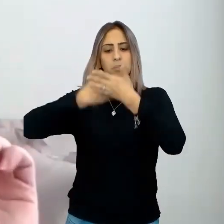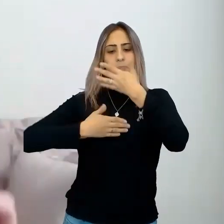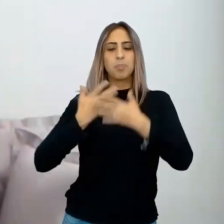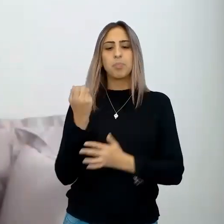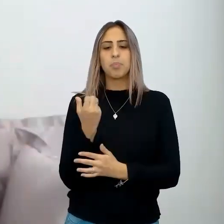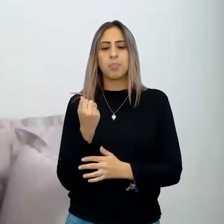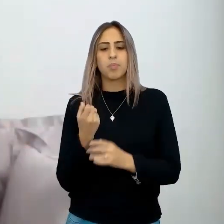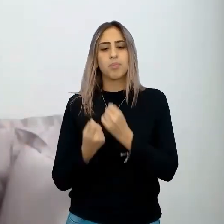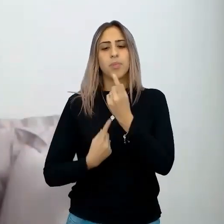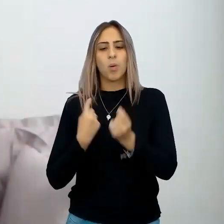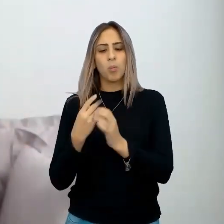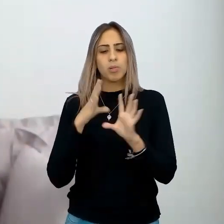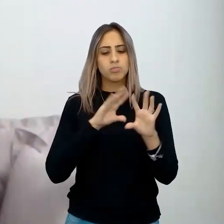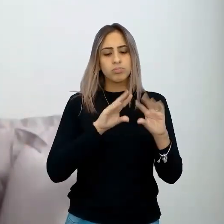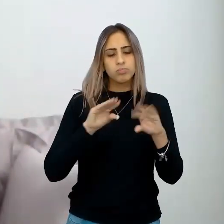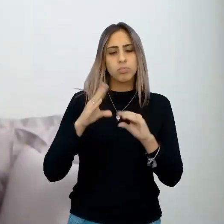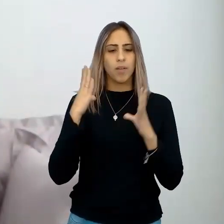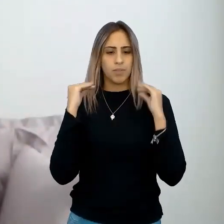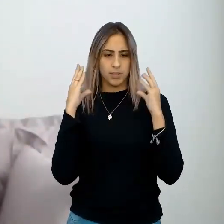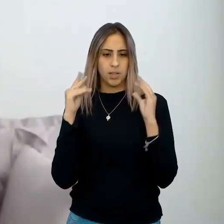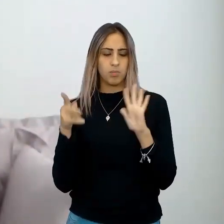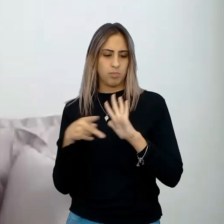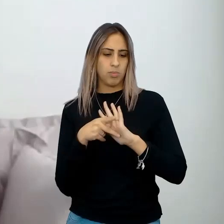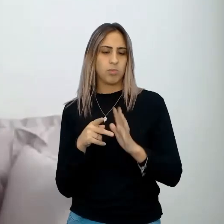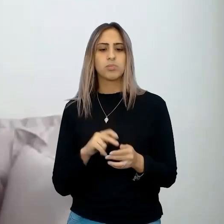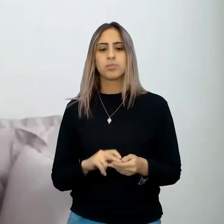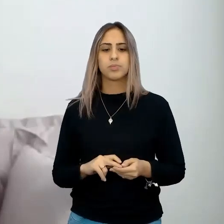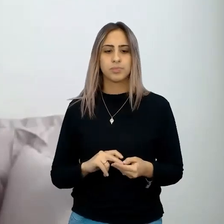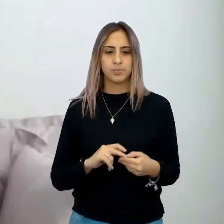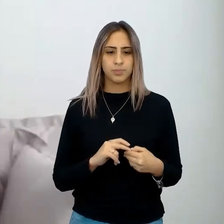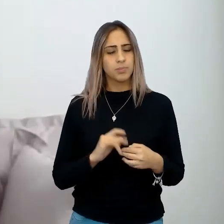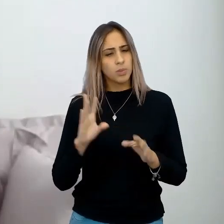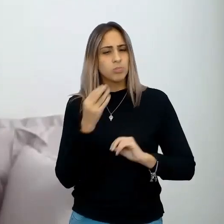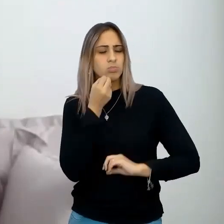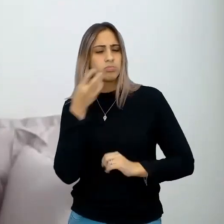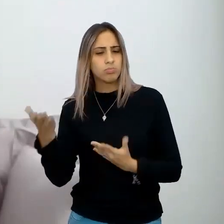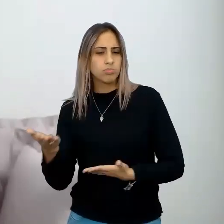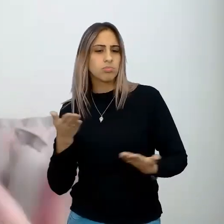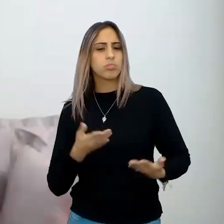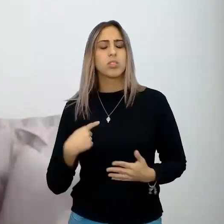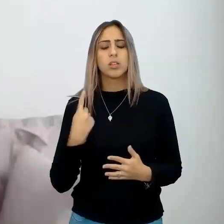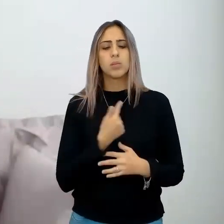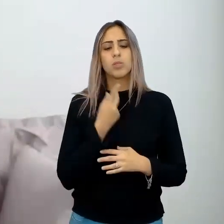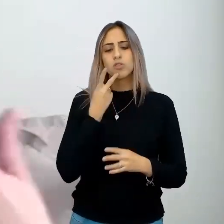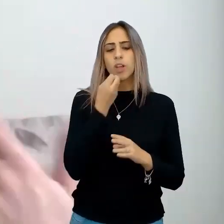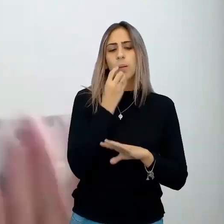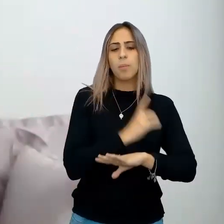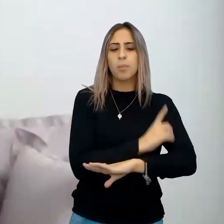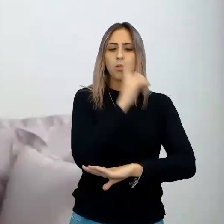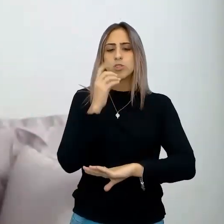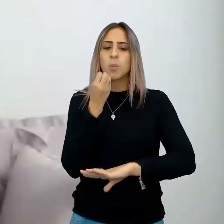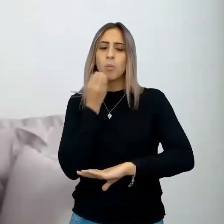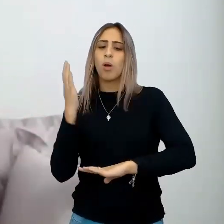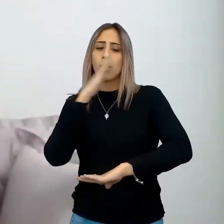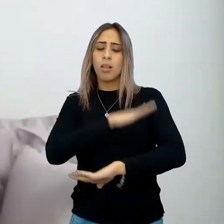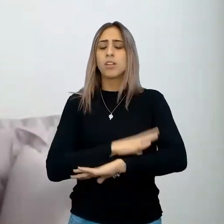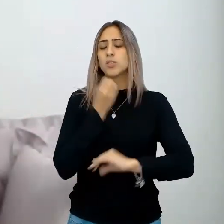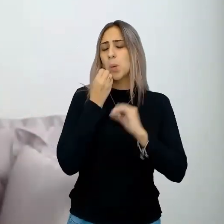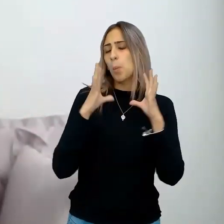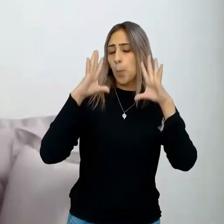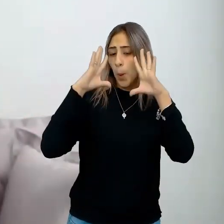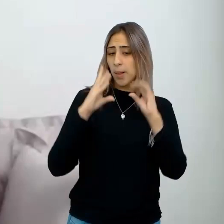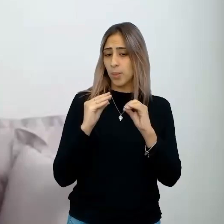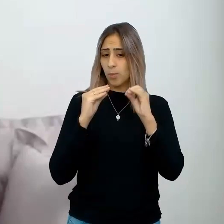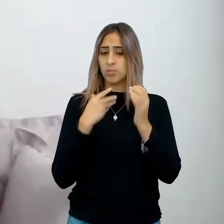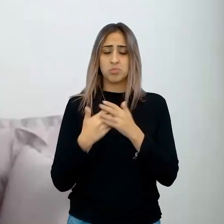algumas almofadas, tá bem? Então sejam todos muito bem-vindos. A gente gosta de falar bom dia, boa tarde, boa noite,